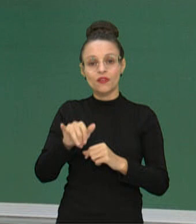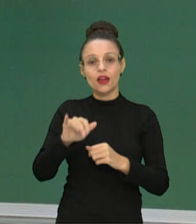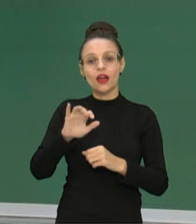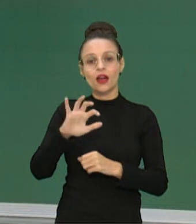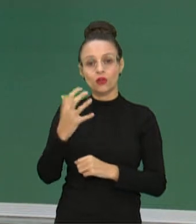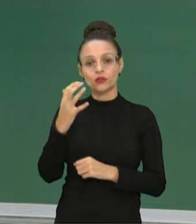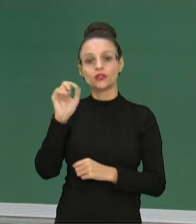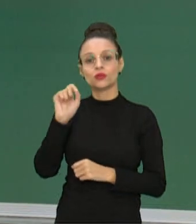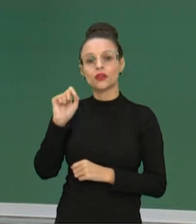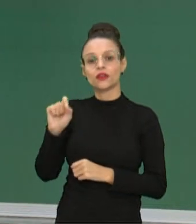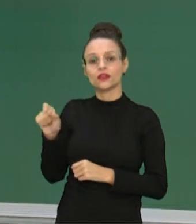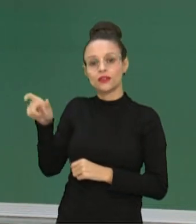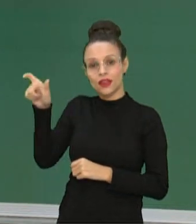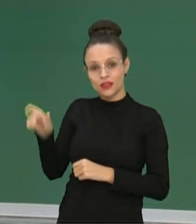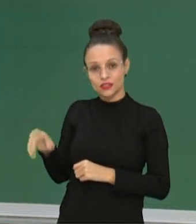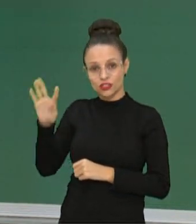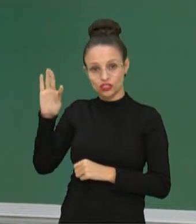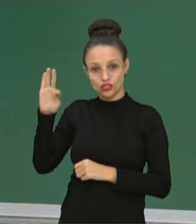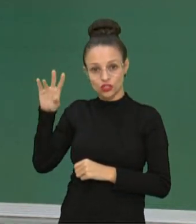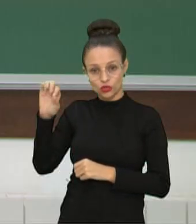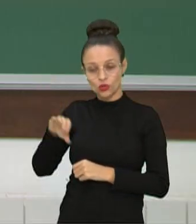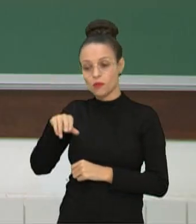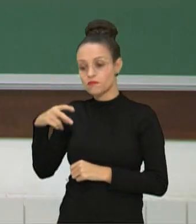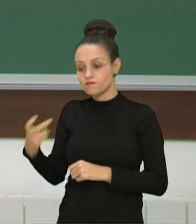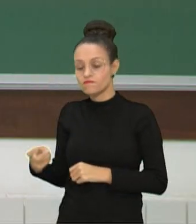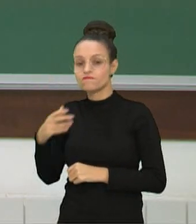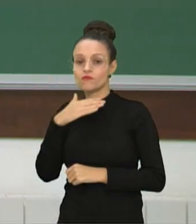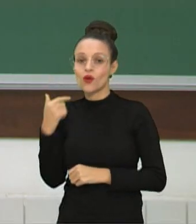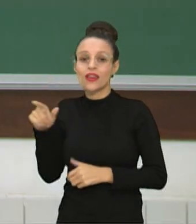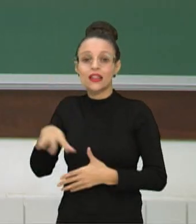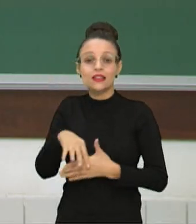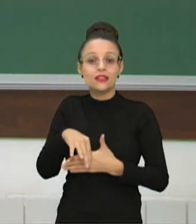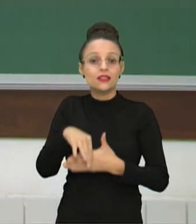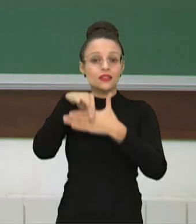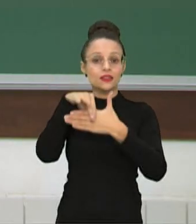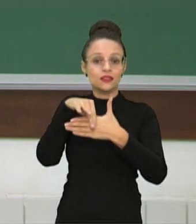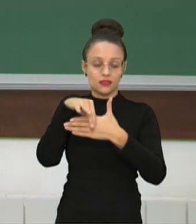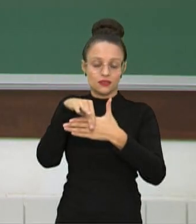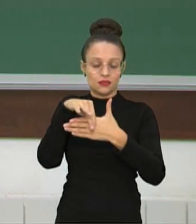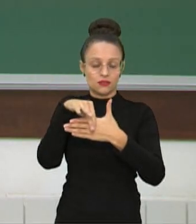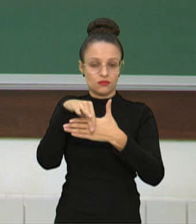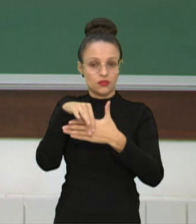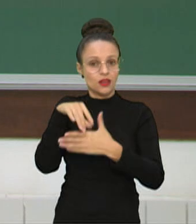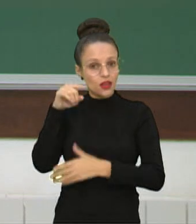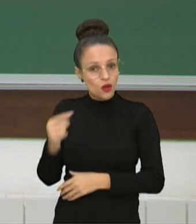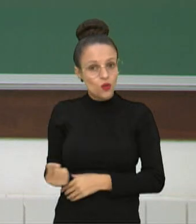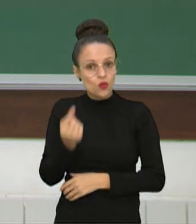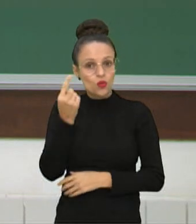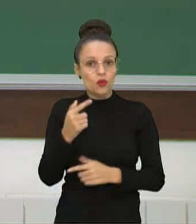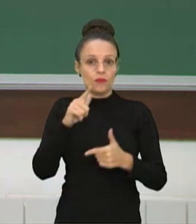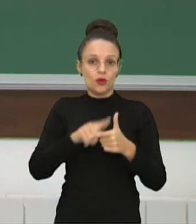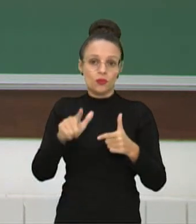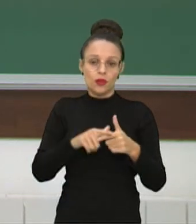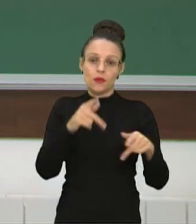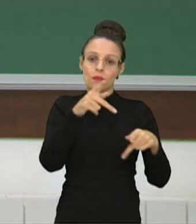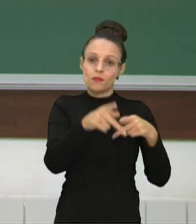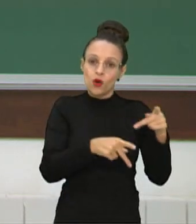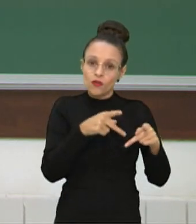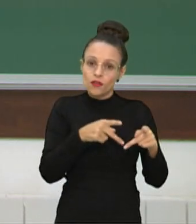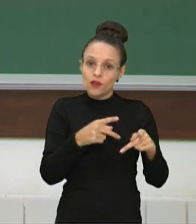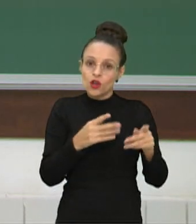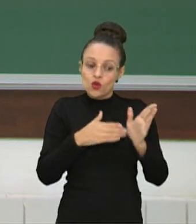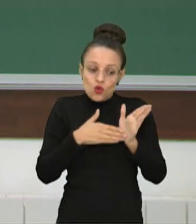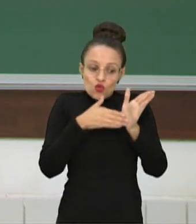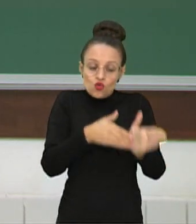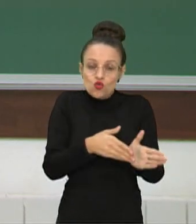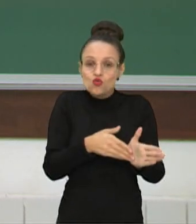da morte deste homem, que era o grande líder. Este é um dos problemas de um povo que se fixa